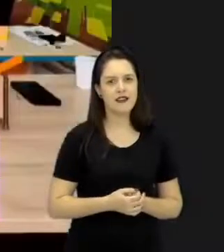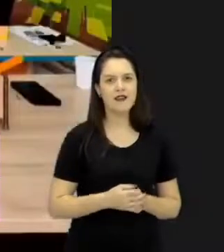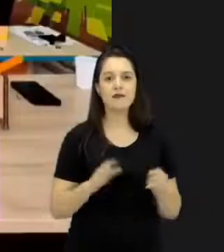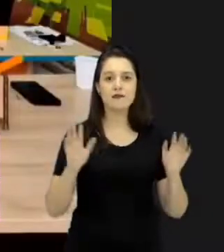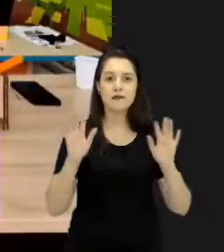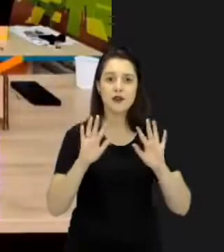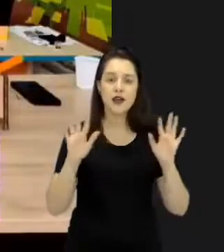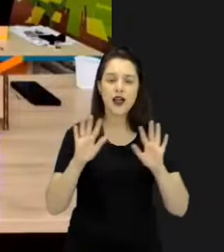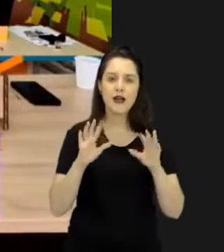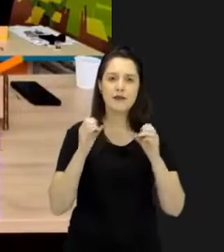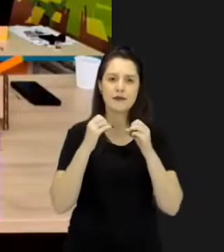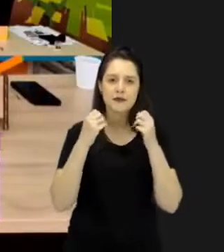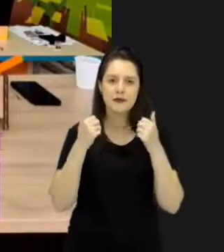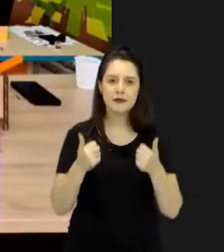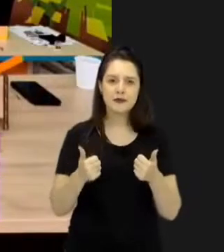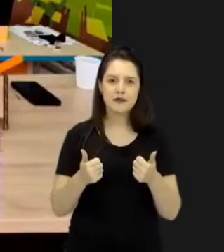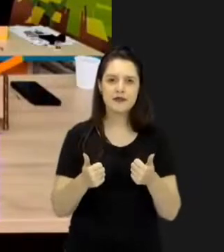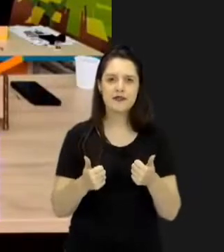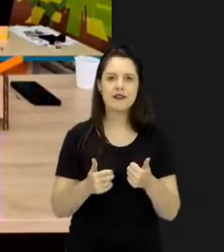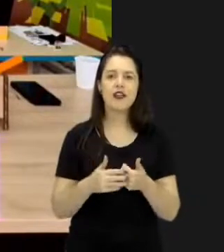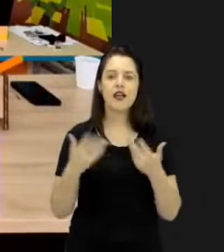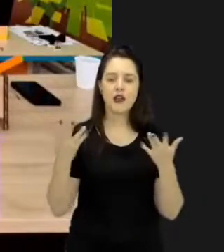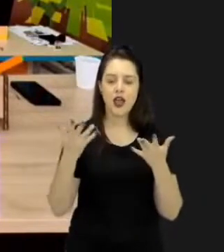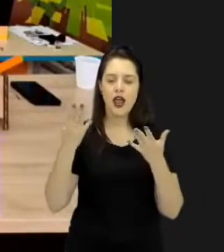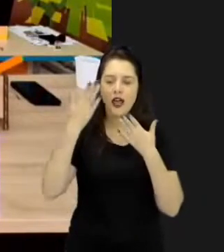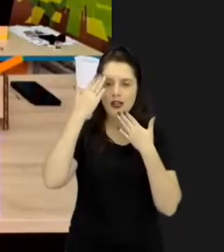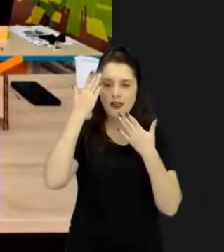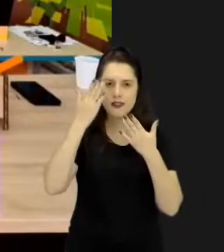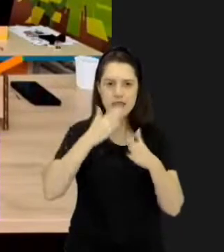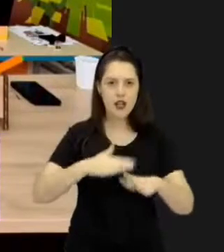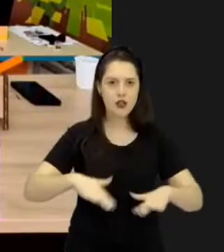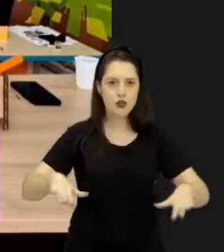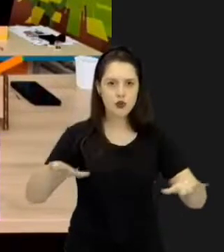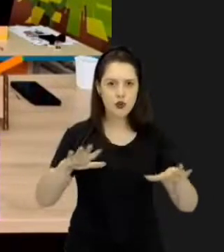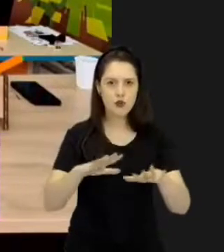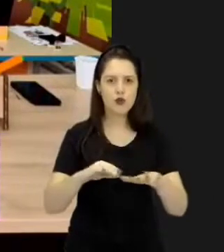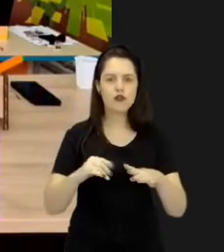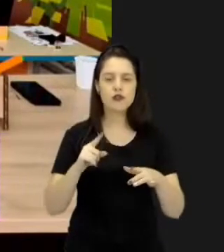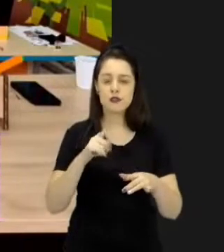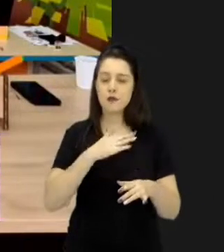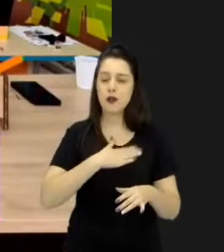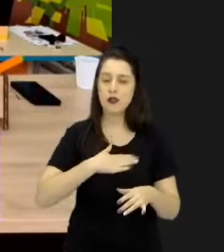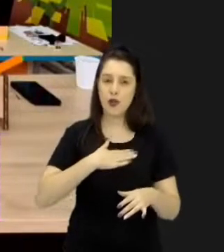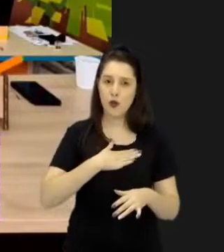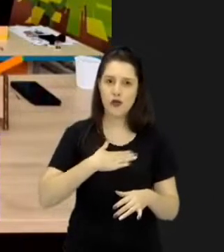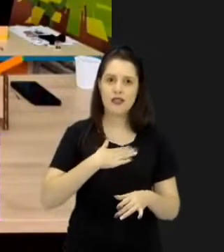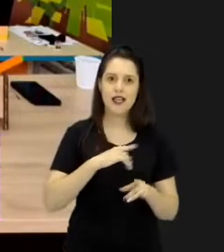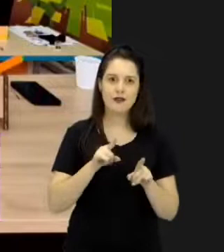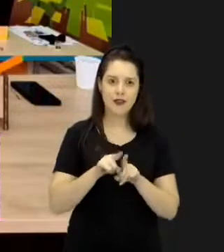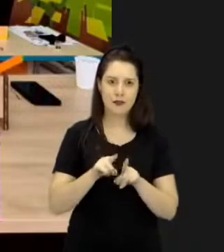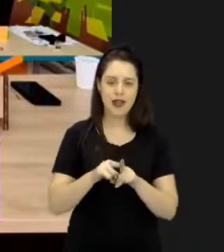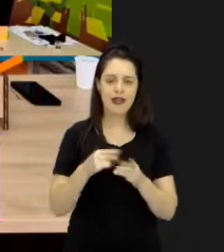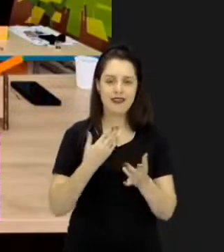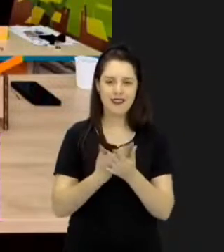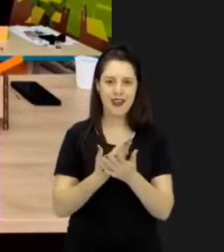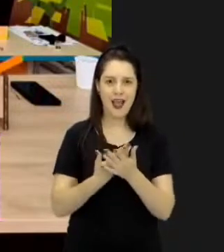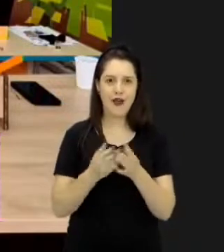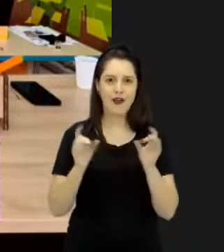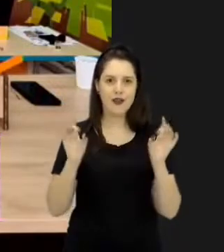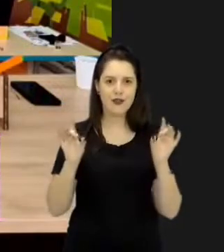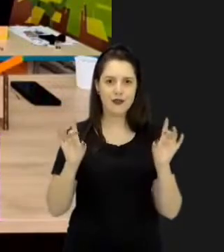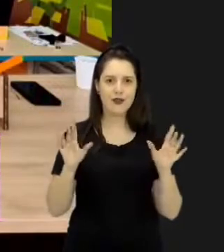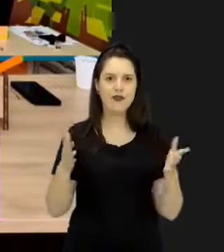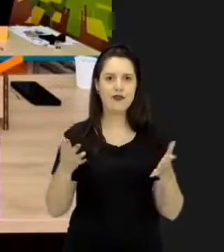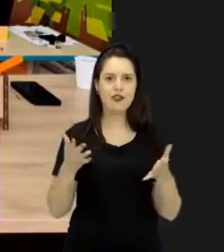Olá, pessoal, tudo bem? Eu quero agradecer a todos vocês. Espero que vocês tenham gostado da aula, tá bom? Eu vou passar